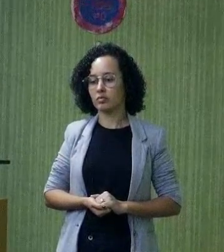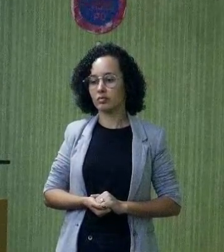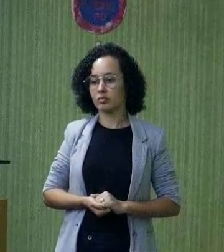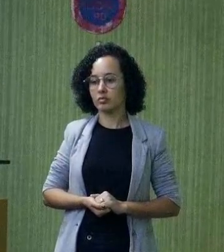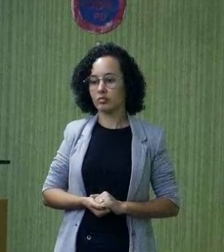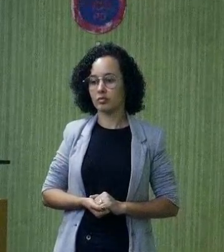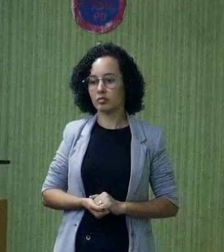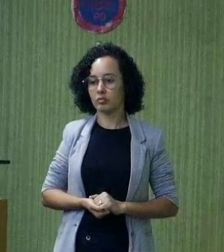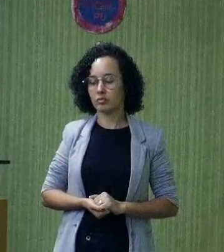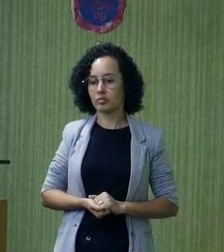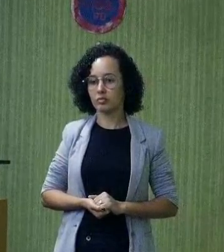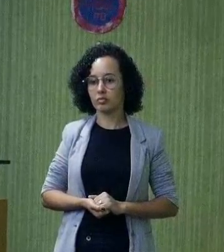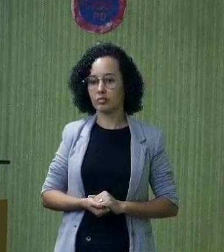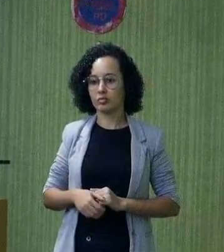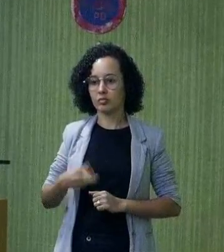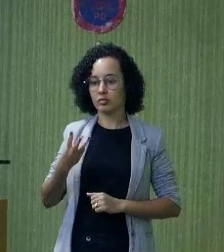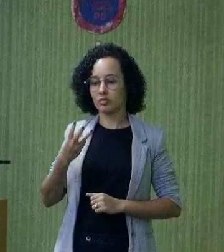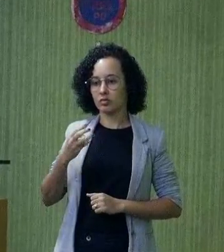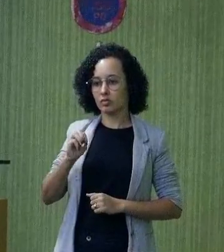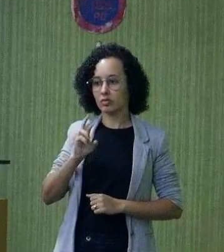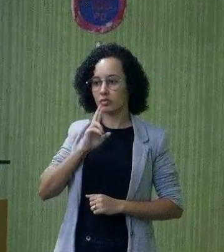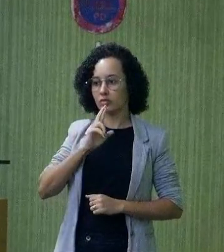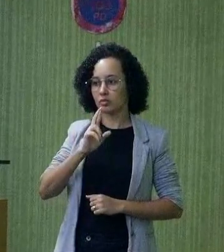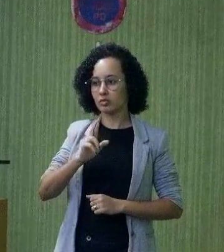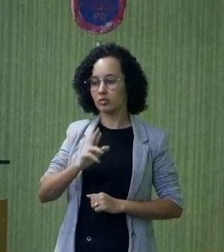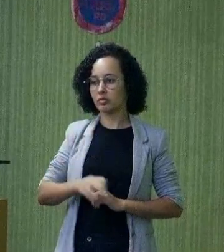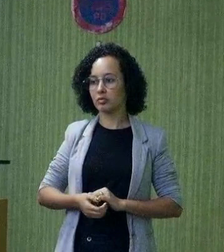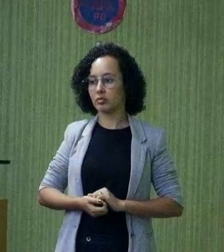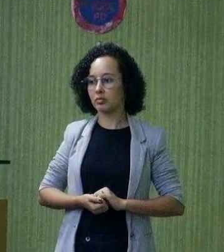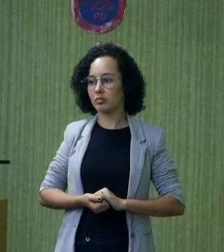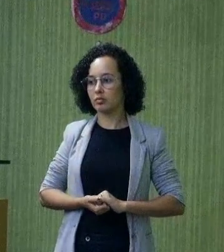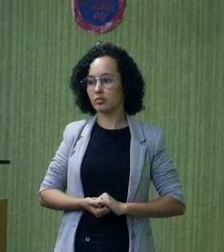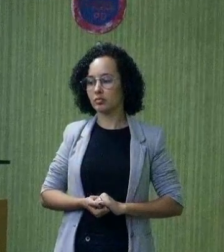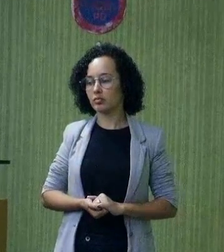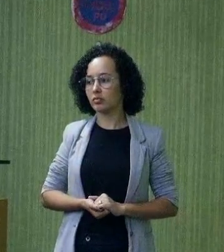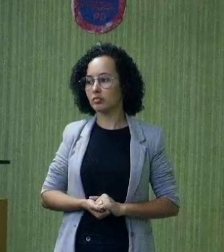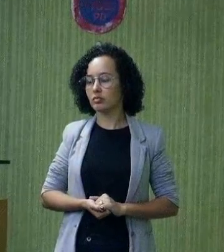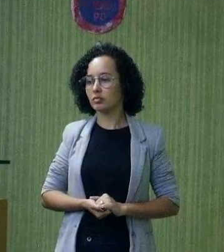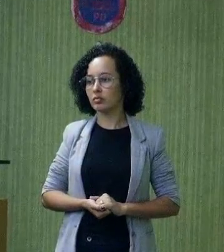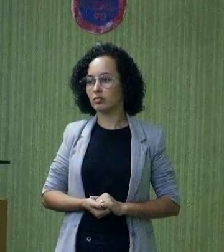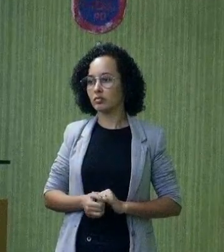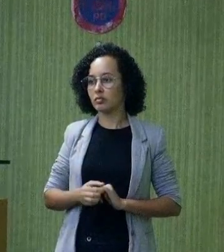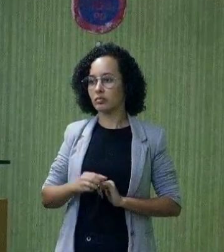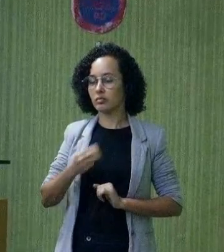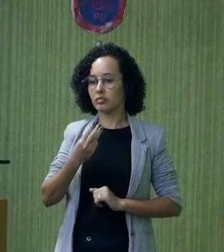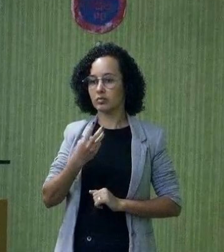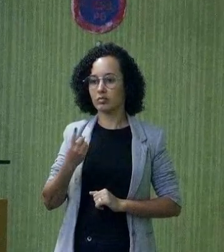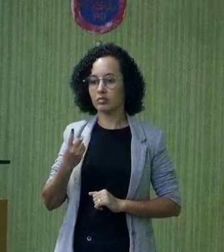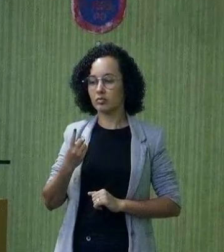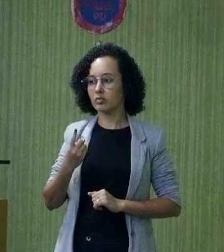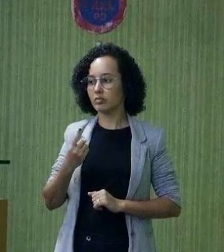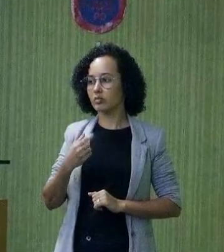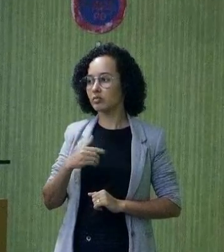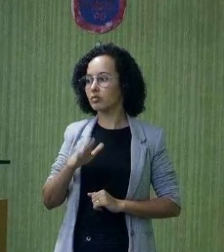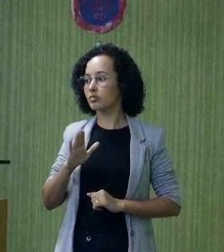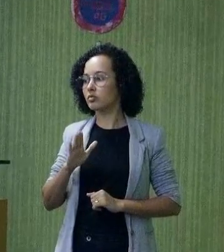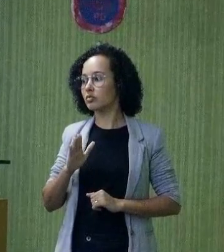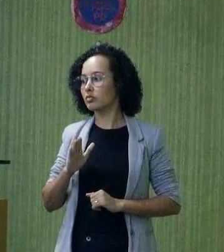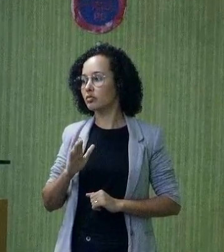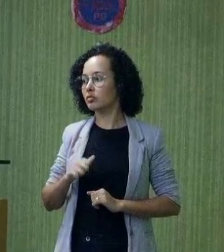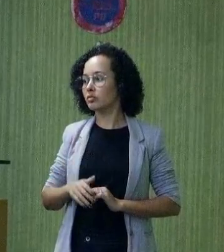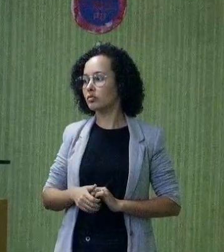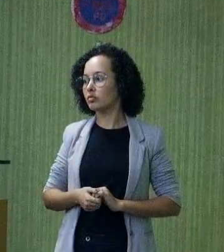21 30 respostas olha que maravilha 31 mais alguém ainda respondendo